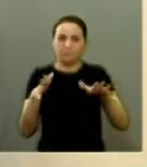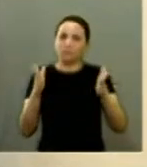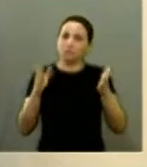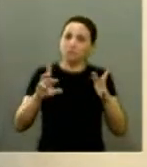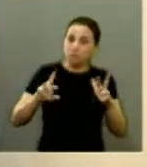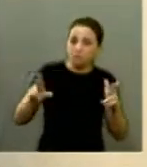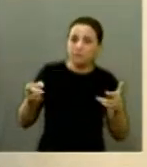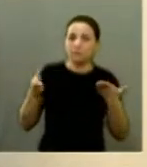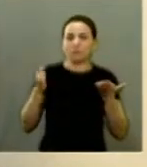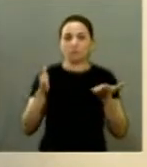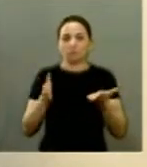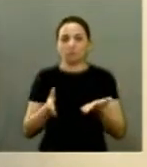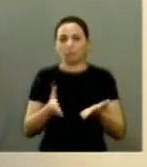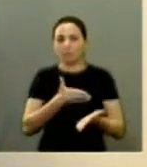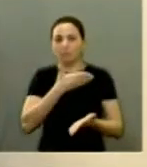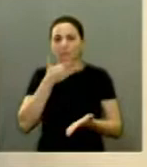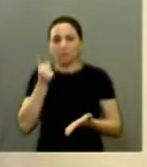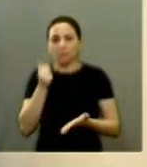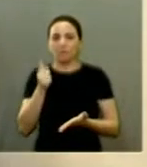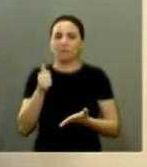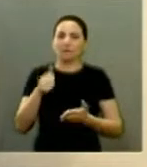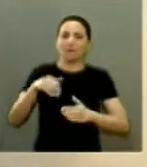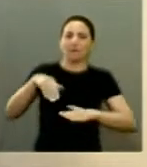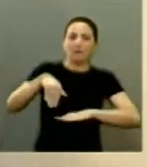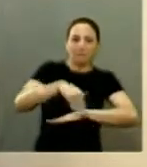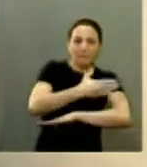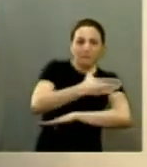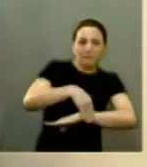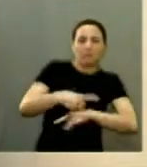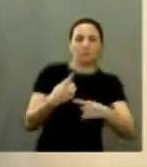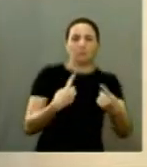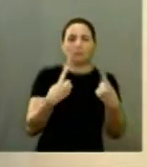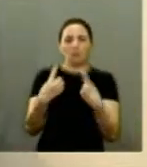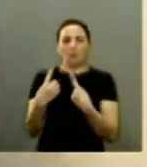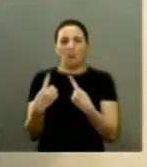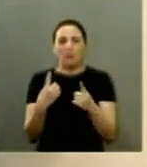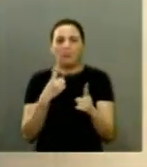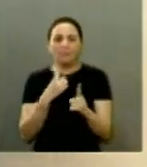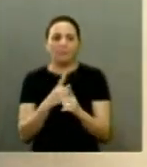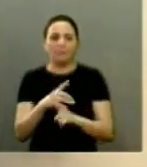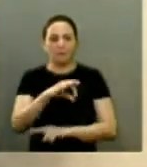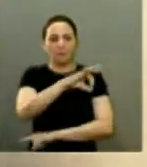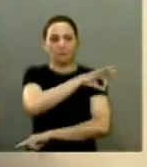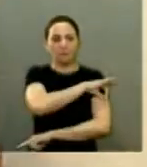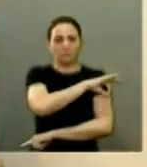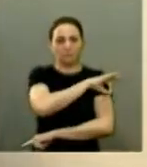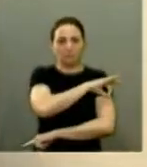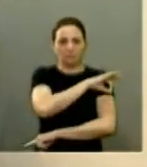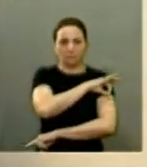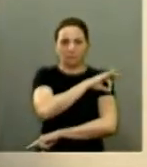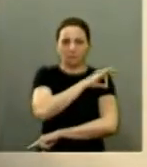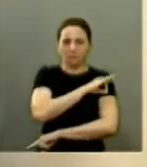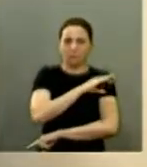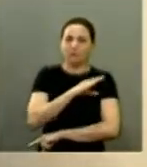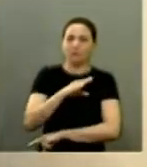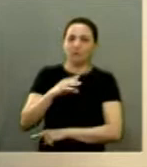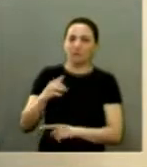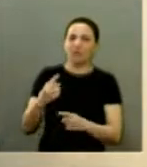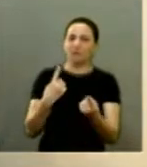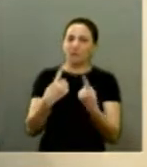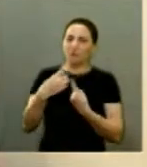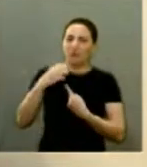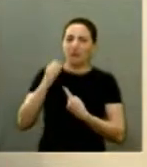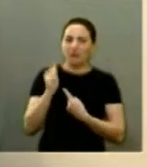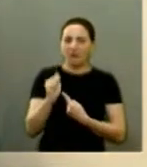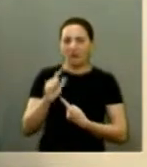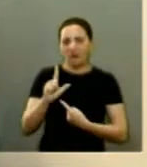é outra. Eu estou vendo a Castro Alves, eu estou vendo aqui na esquina da prefeitura, estou vendo na Alameda agora, na